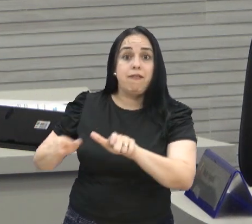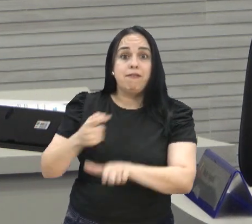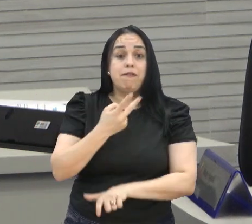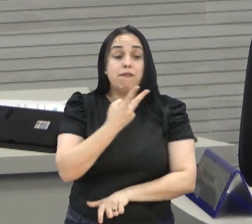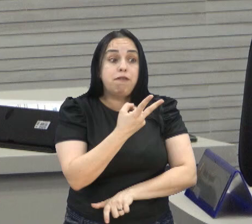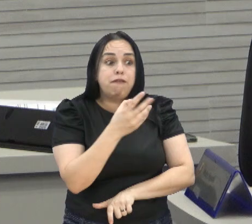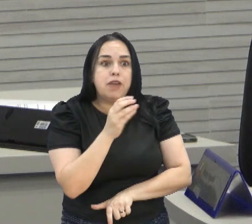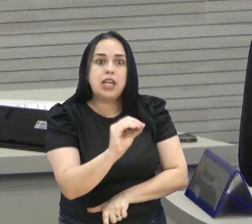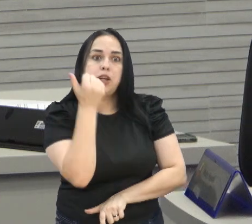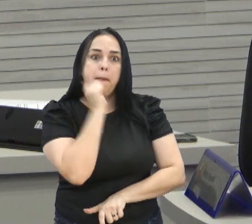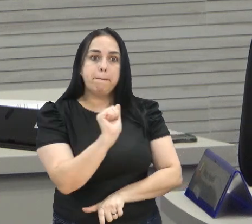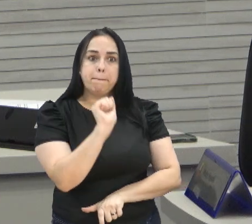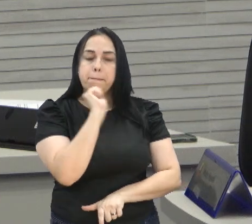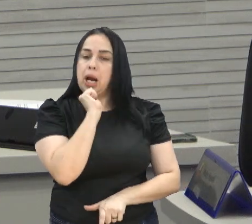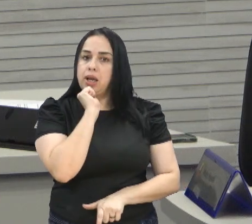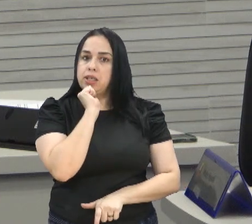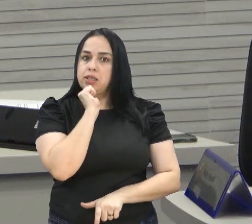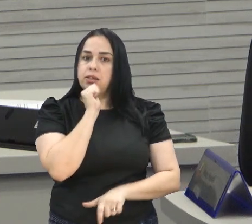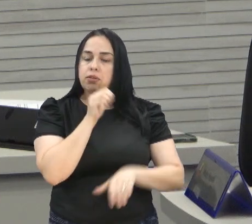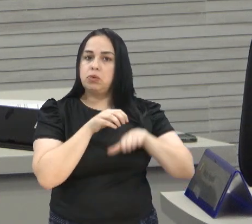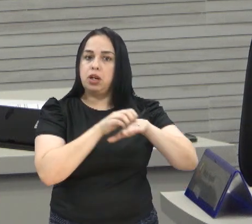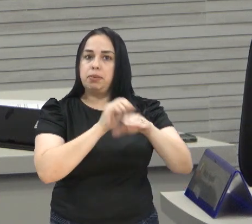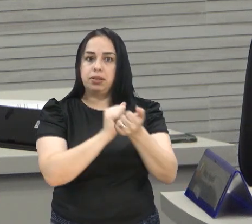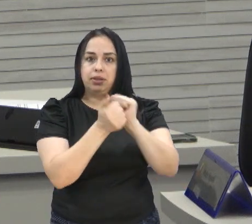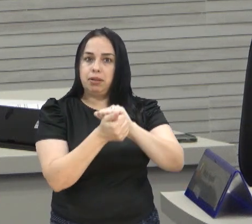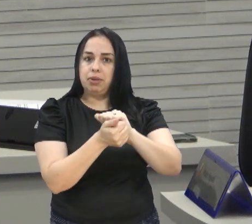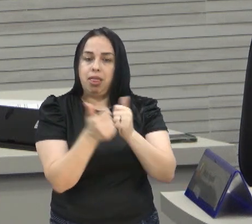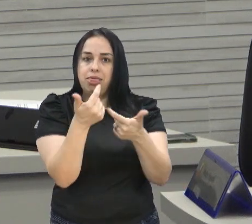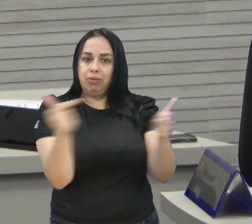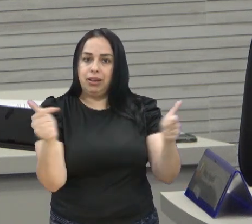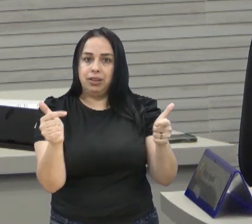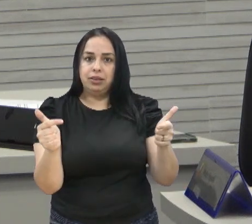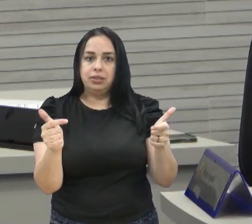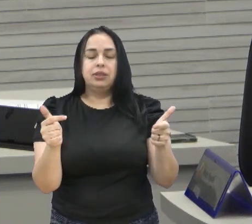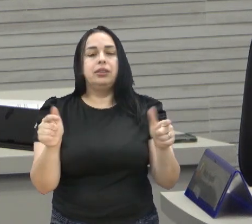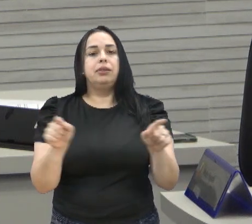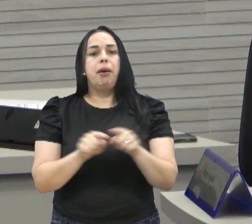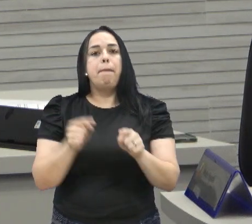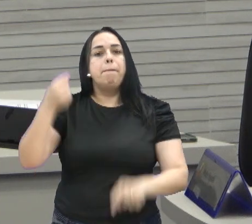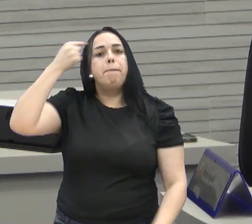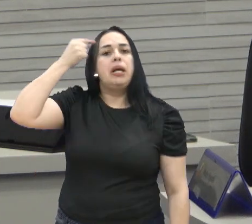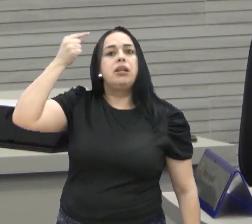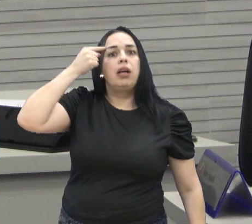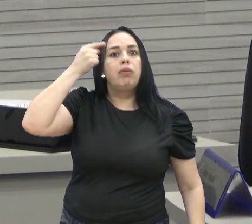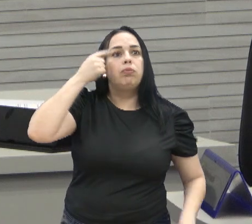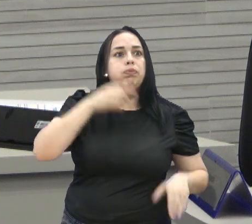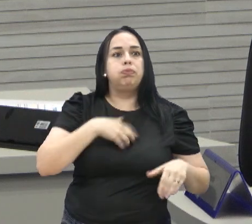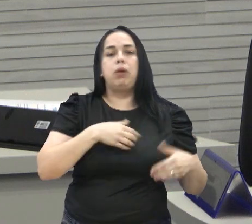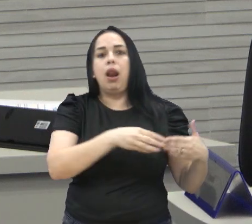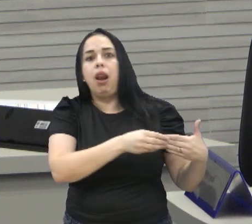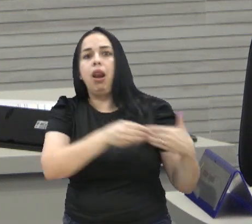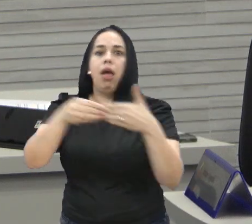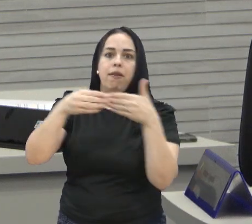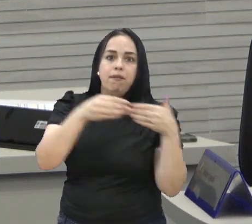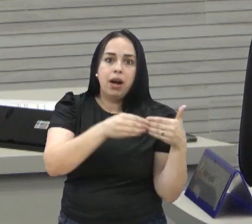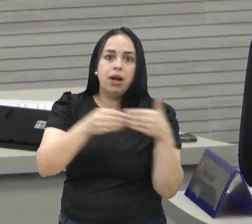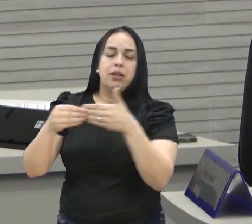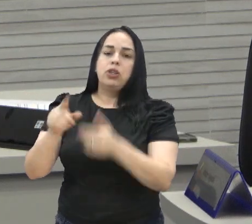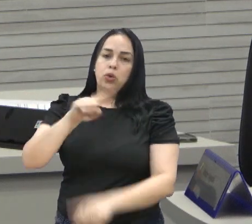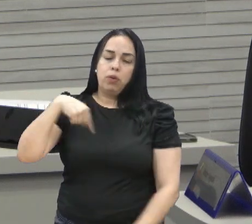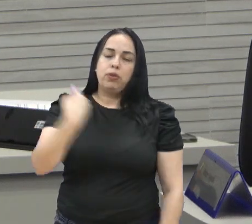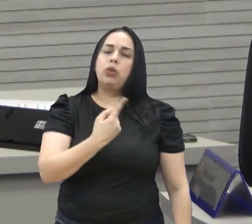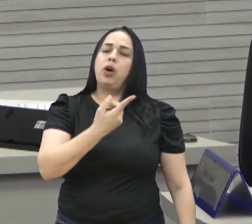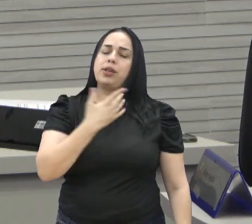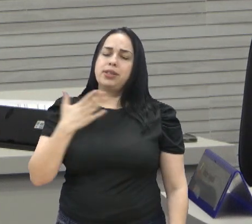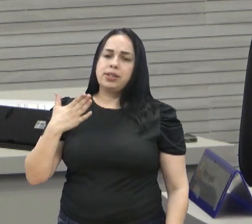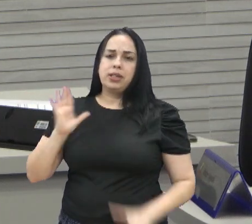mães ficaram sem um transporte adaptado no dia, né? Pensa na correria que é dessas mães, todos aqui que acompanham a Frente Parlamentar